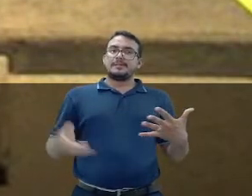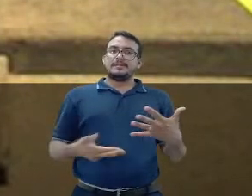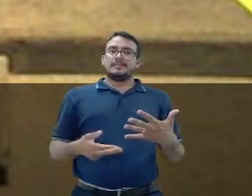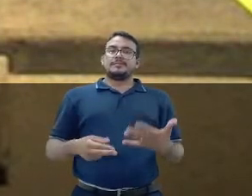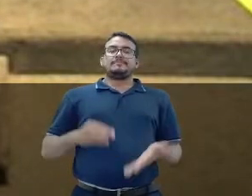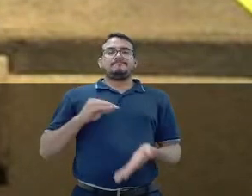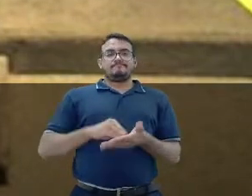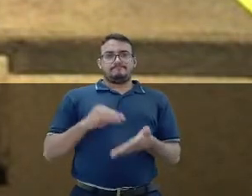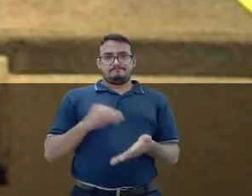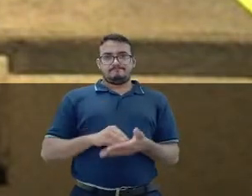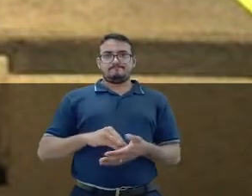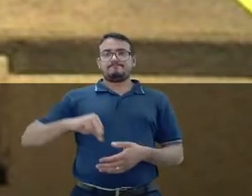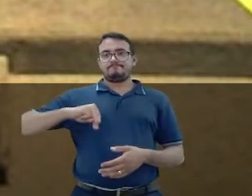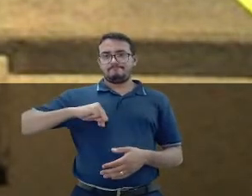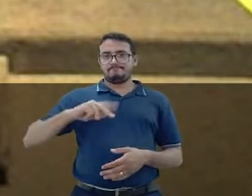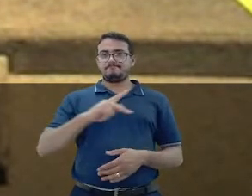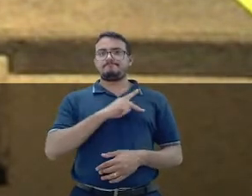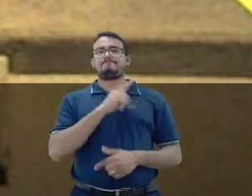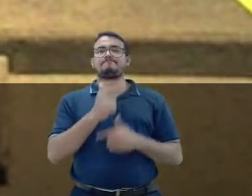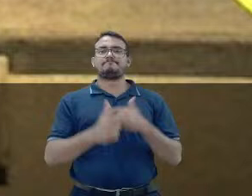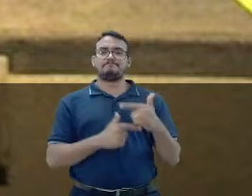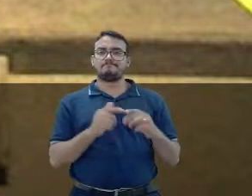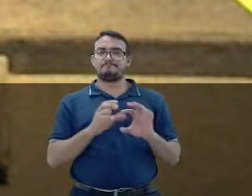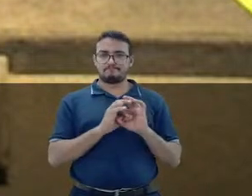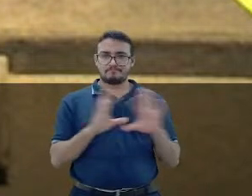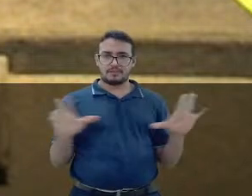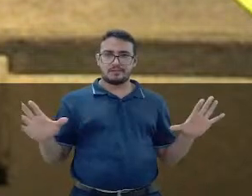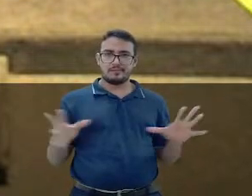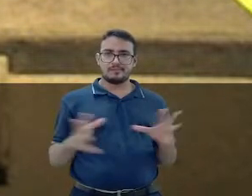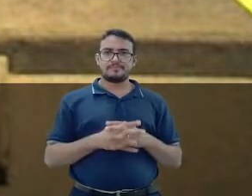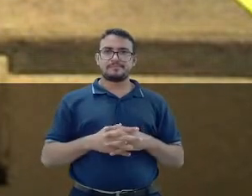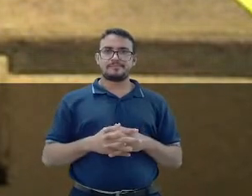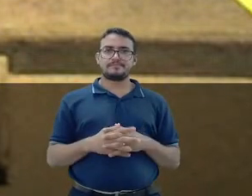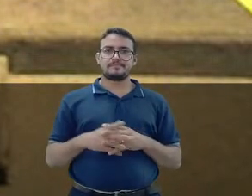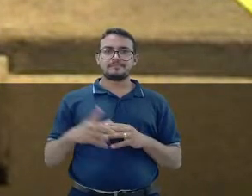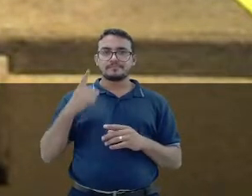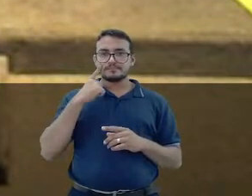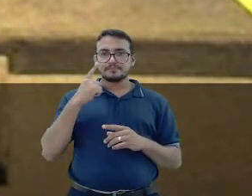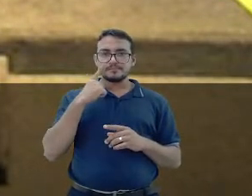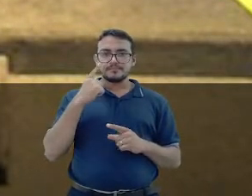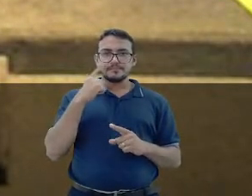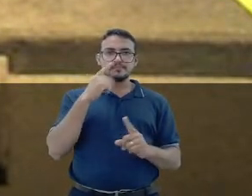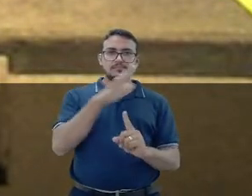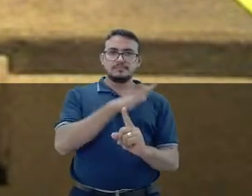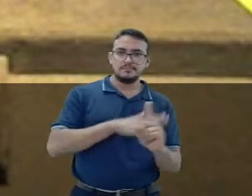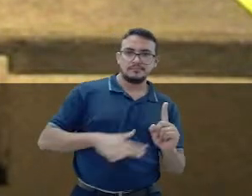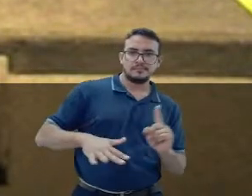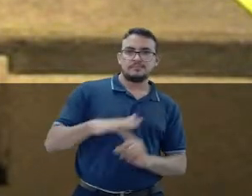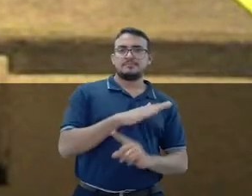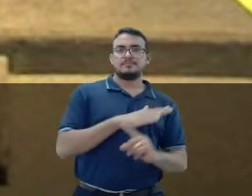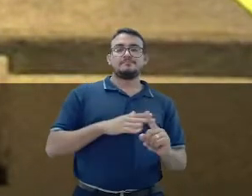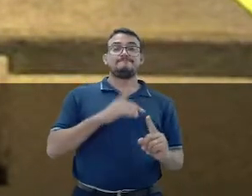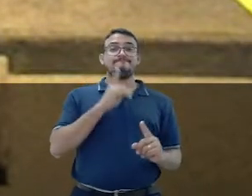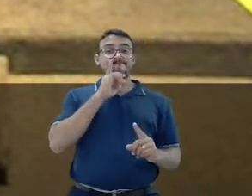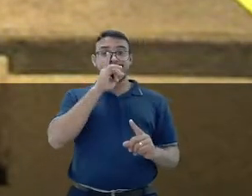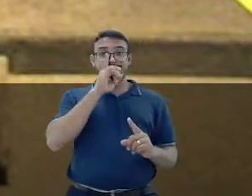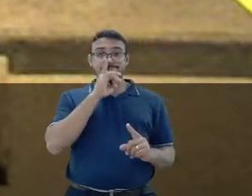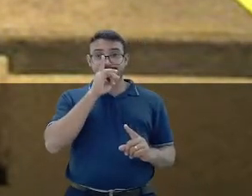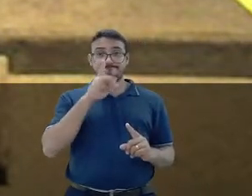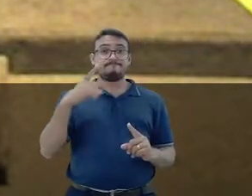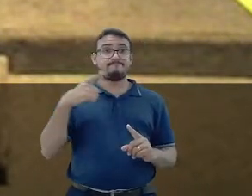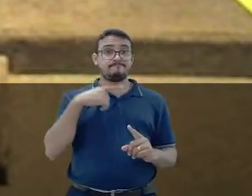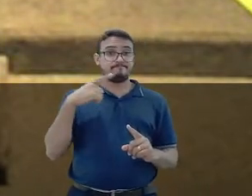do Ministério do Trabalho, considerando que o ambiente é insalubre e existia o banco de